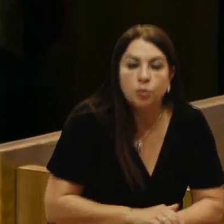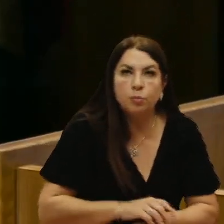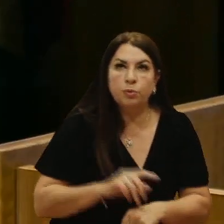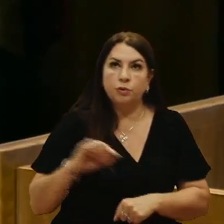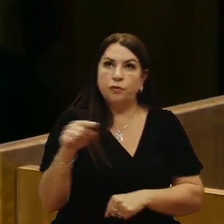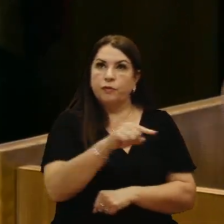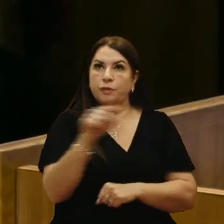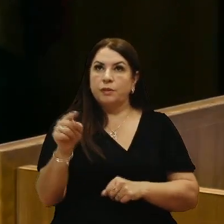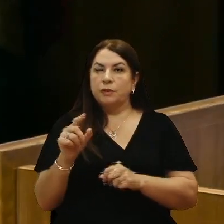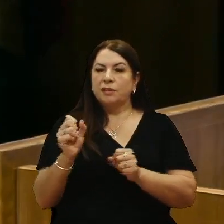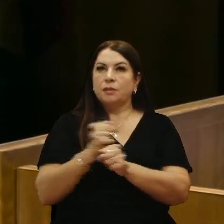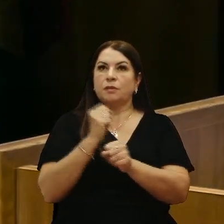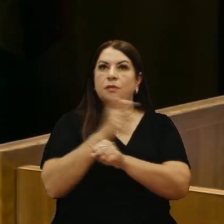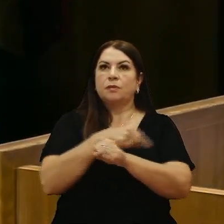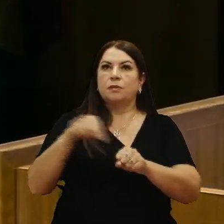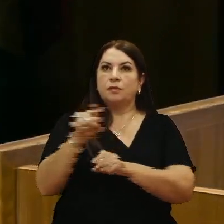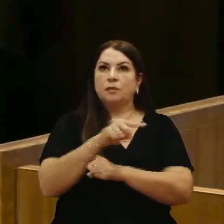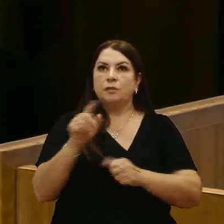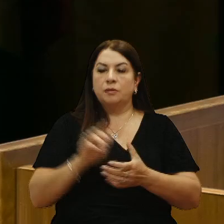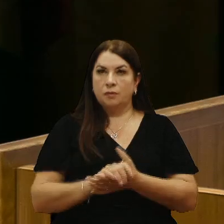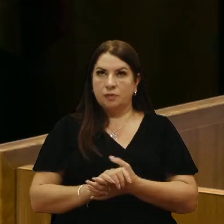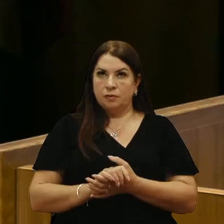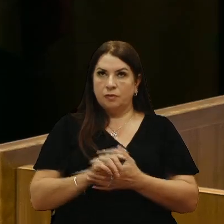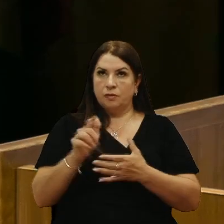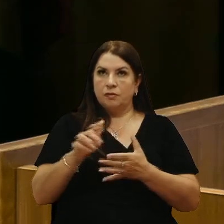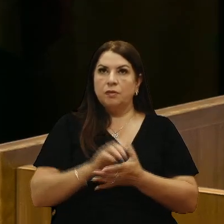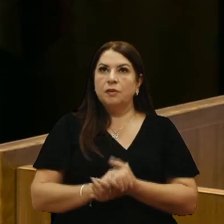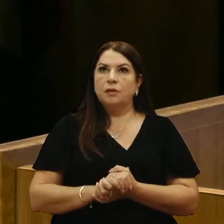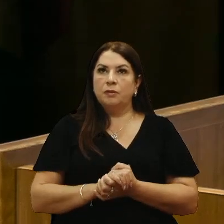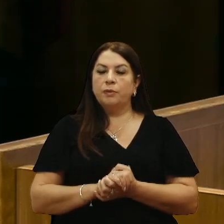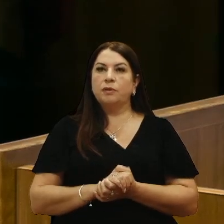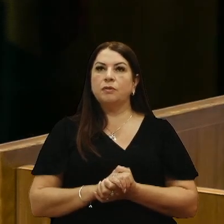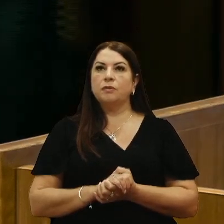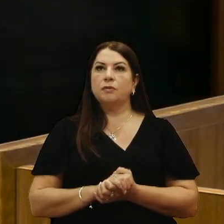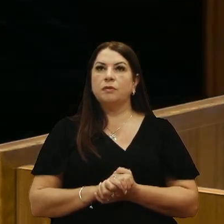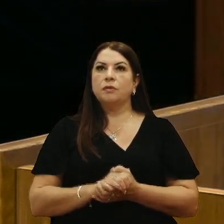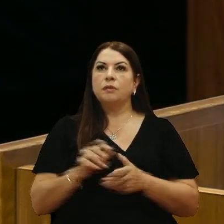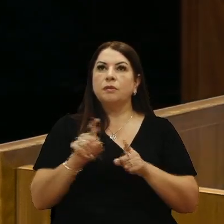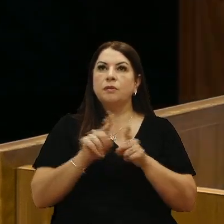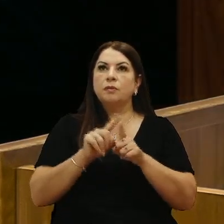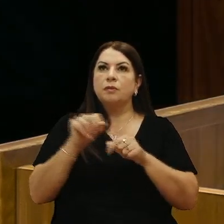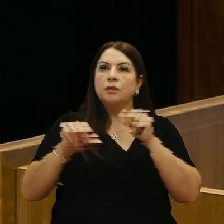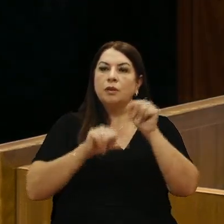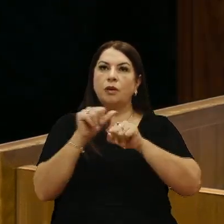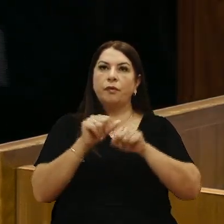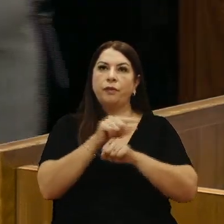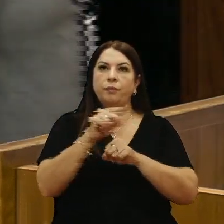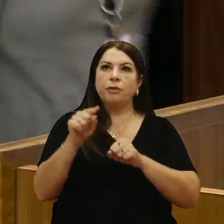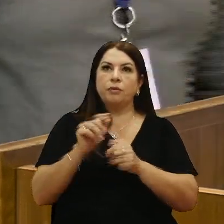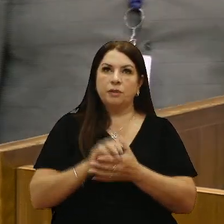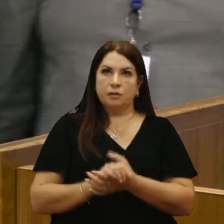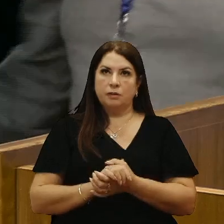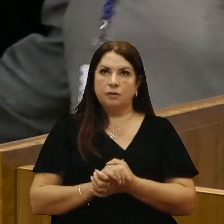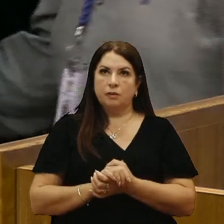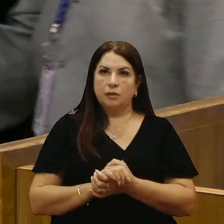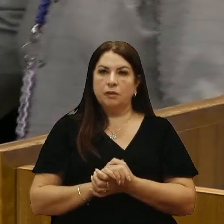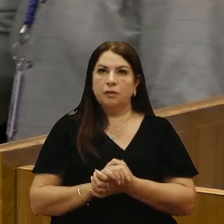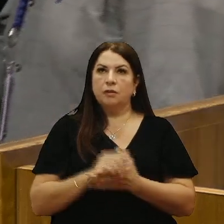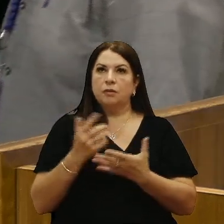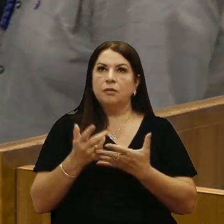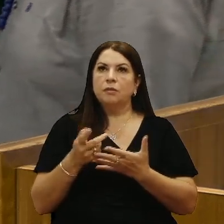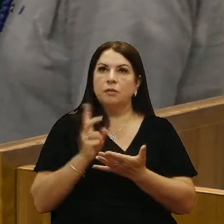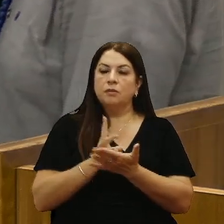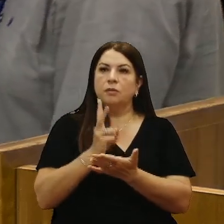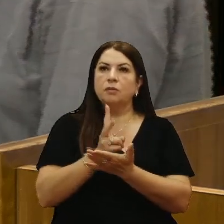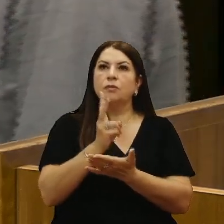país, gastando uma fortuna para se fazer pouco. Tem que mudar totalmente esse sistema. Não pode mais